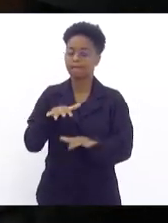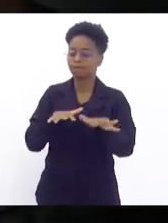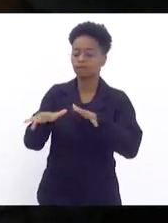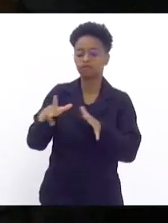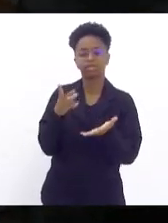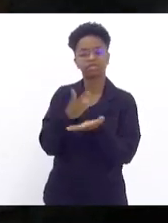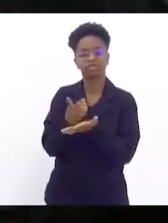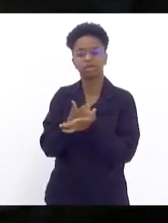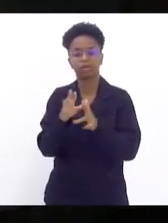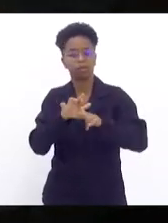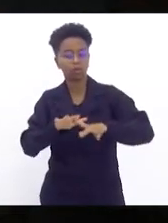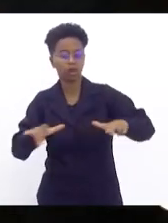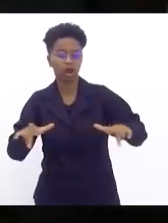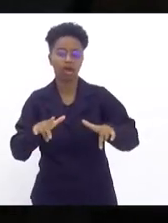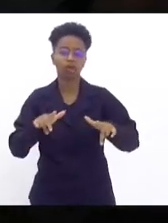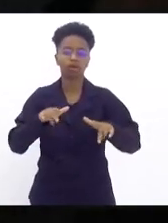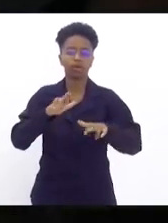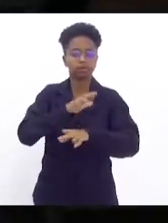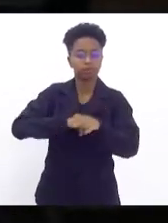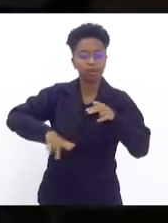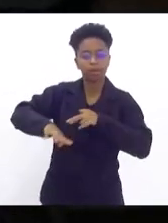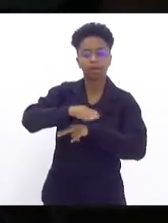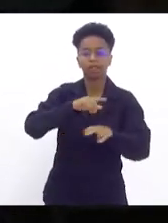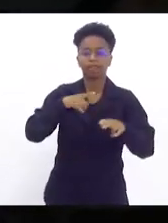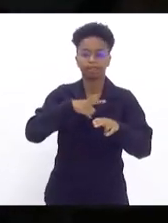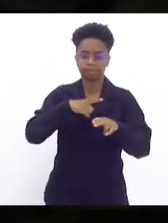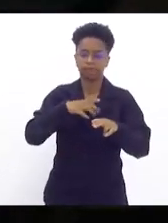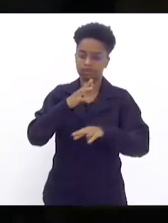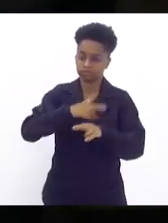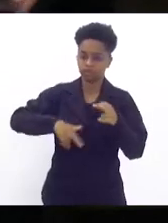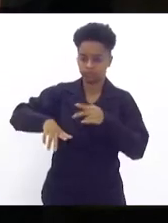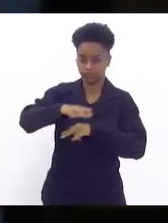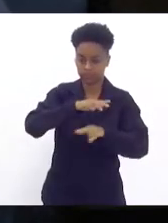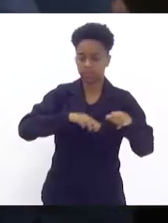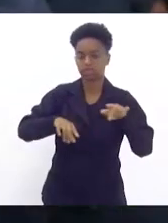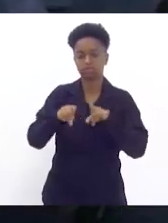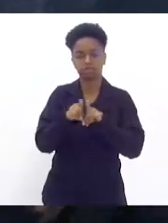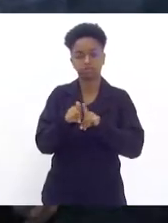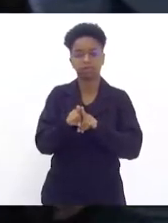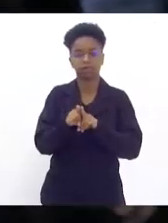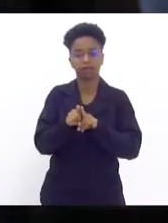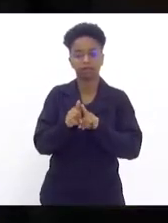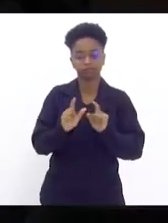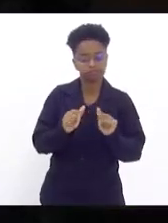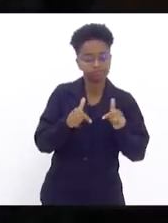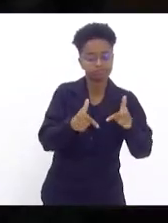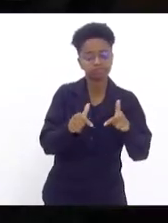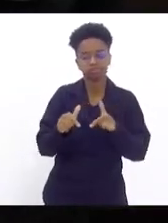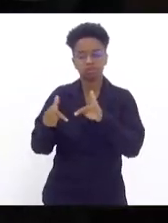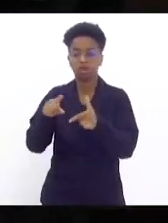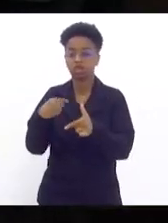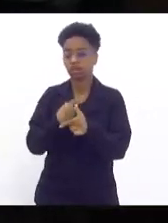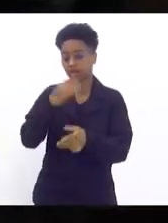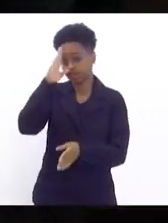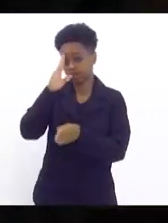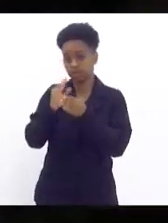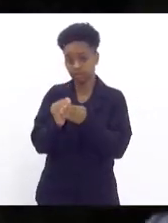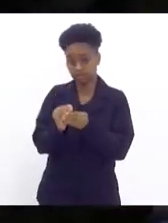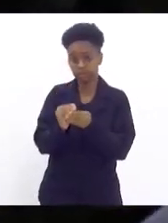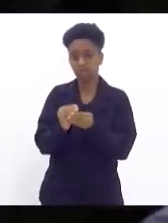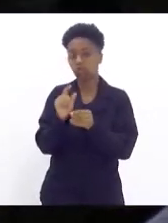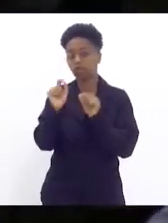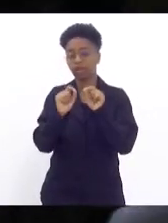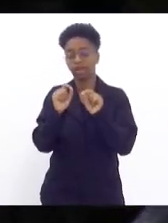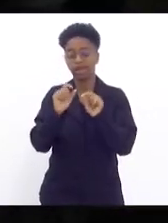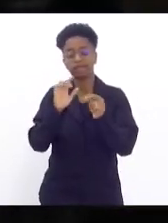sempre também diverso com a sua diversidade atingindo aquilo que nós entendemos como a sua singularidade que é